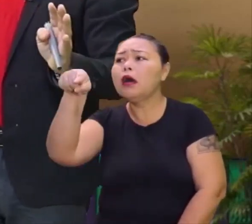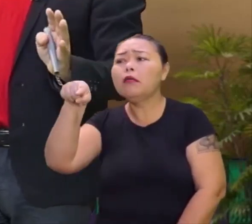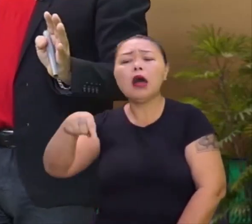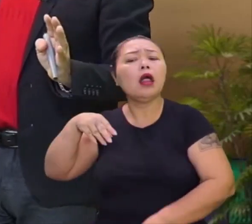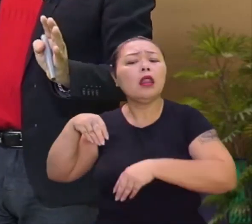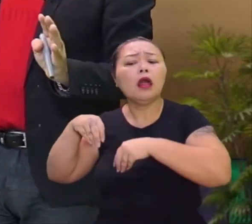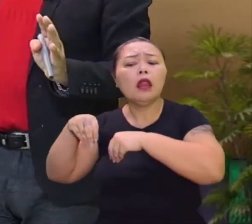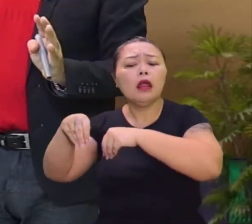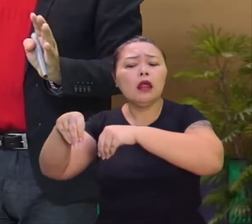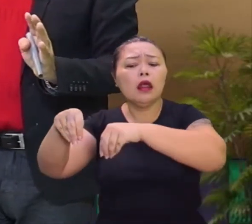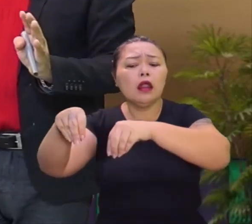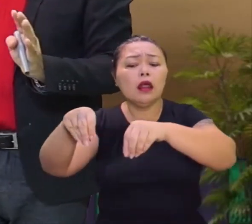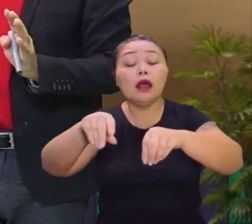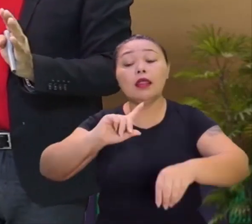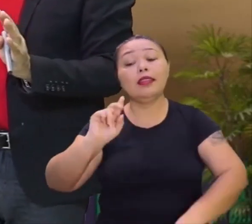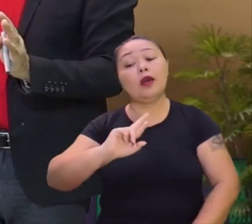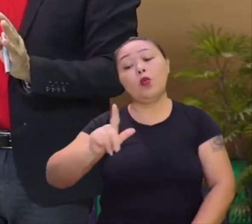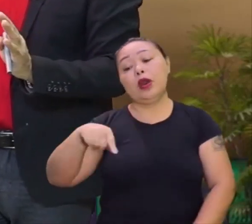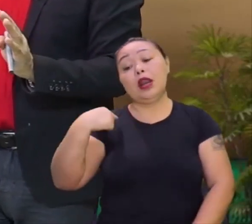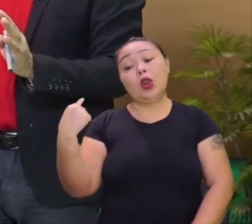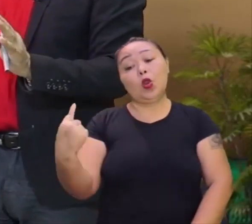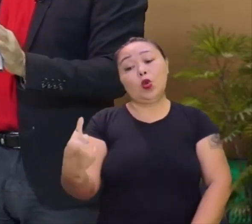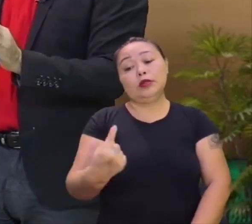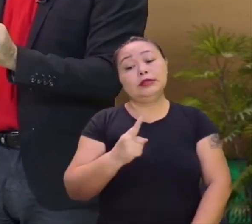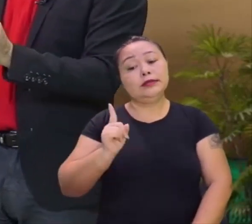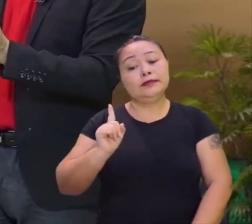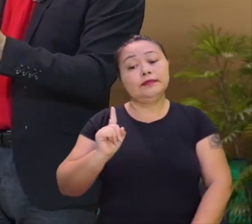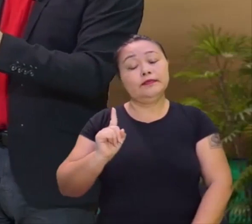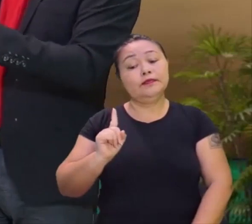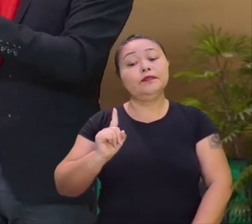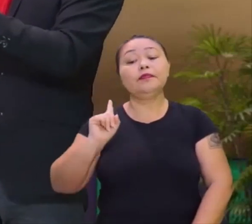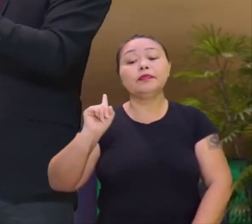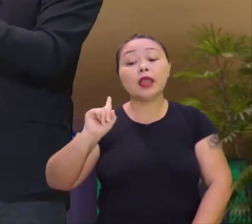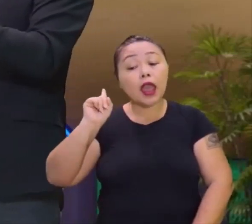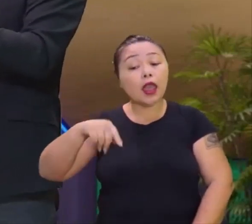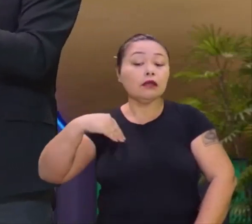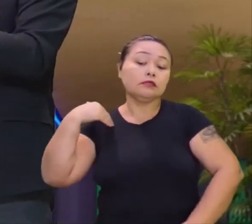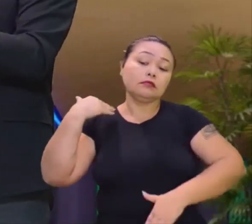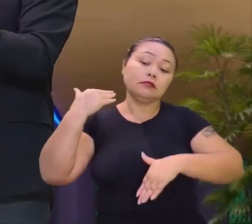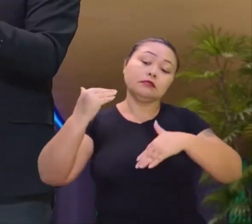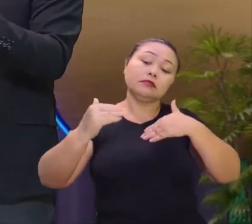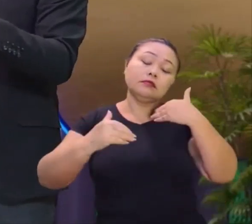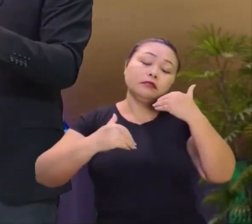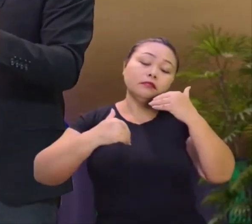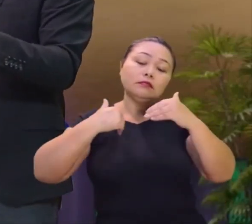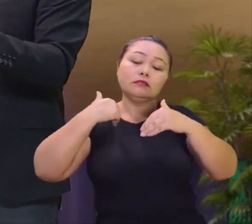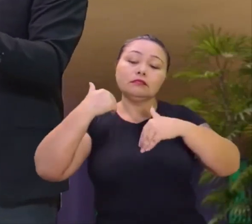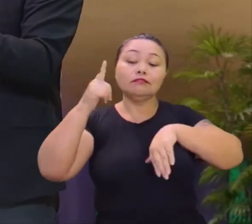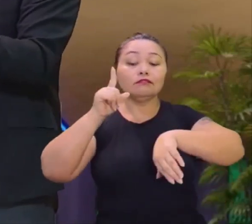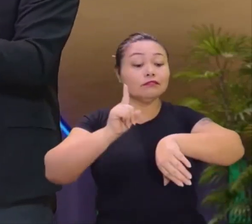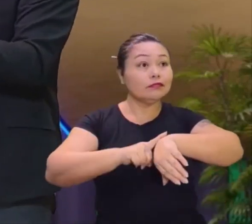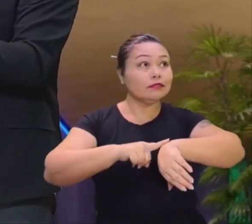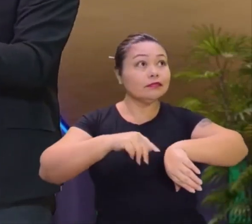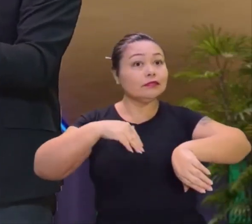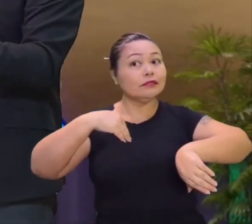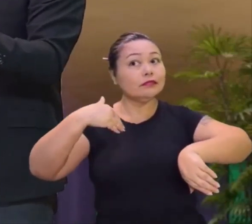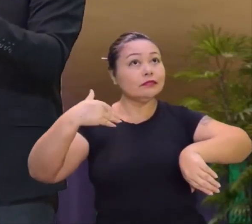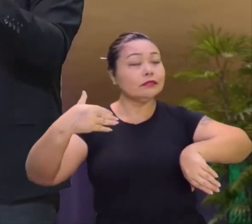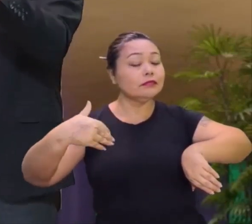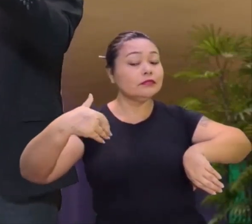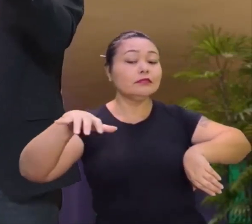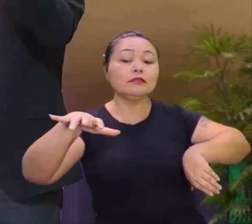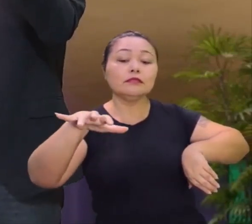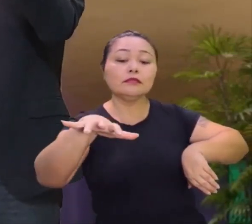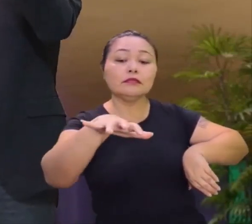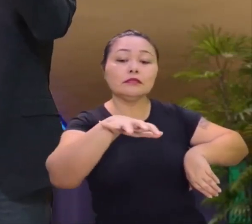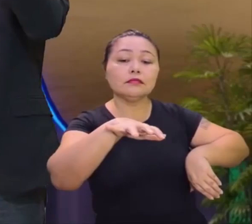terras não eram nossas. Isso é a evolução no tempo e no espaço